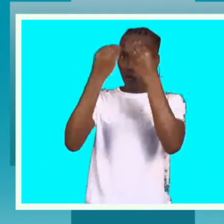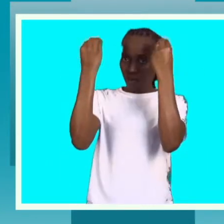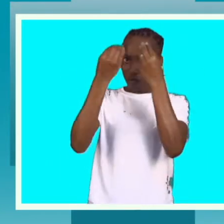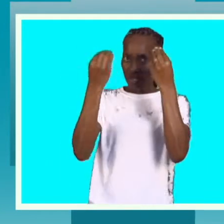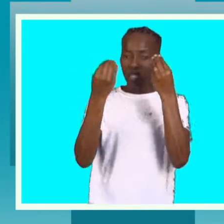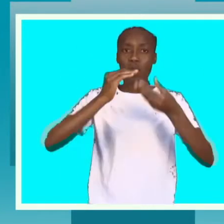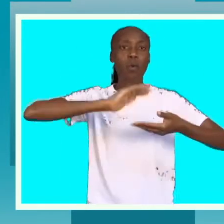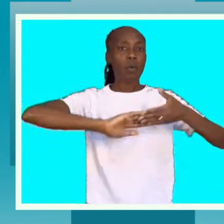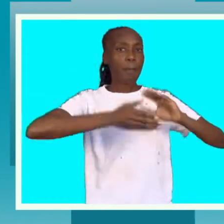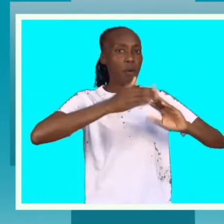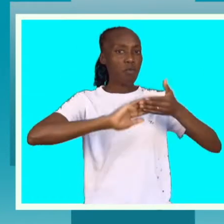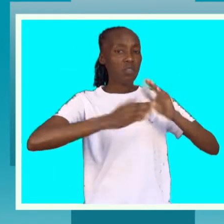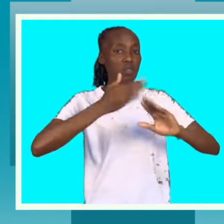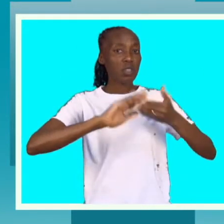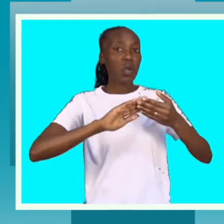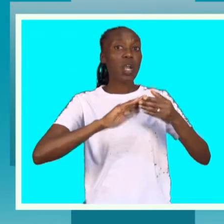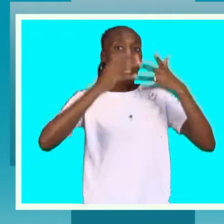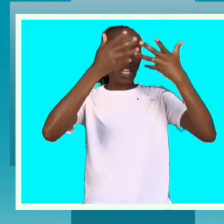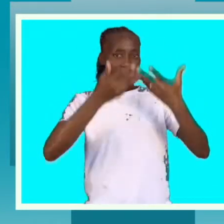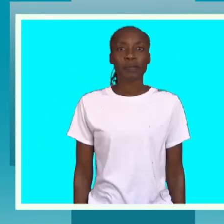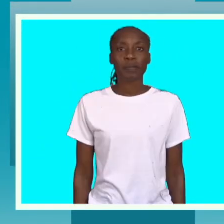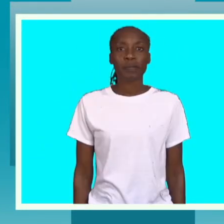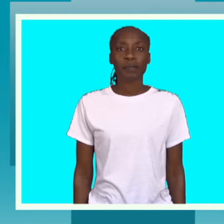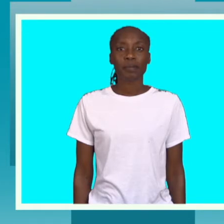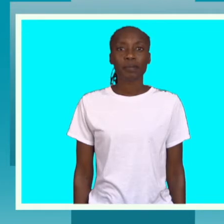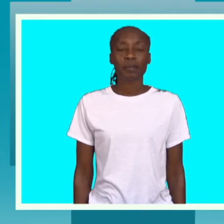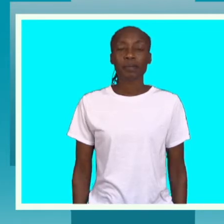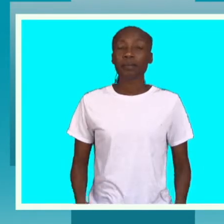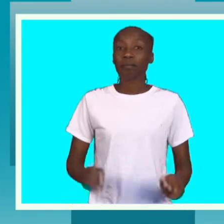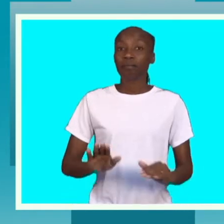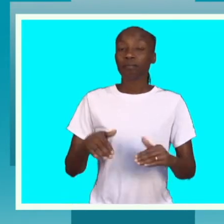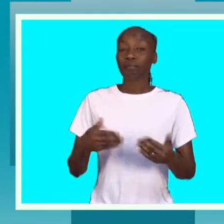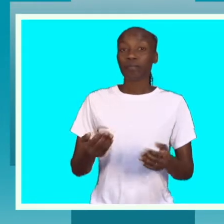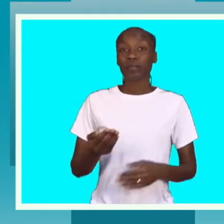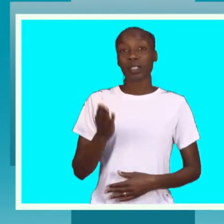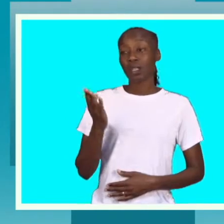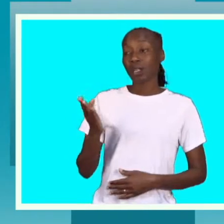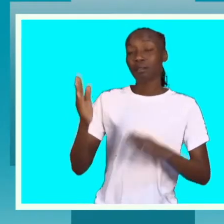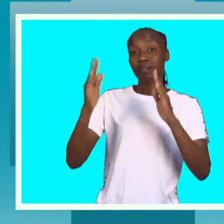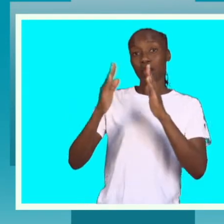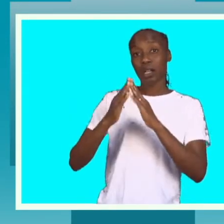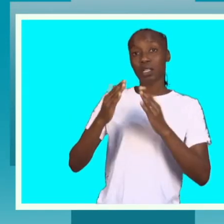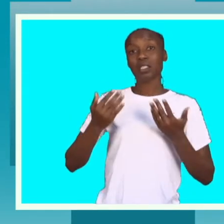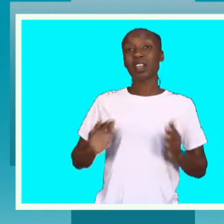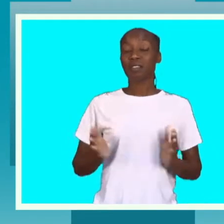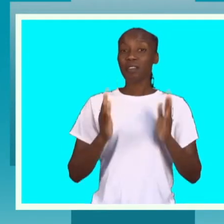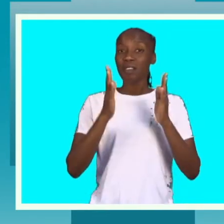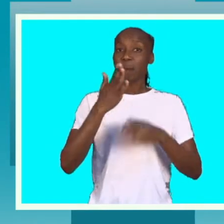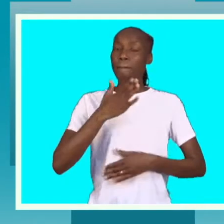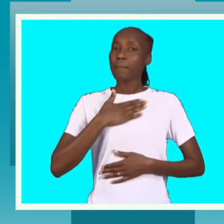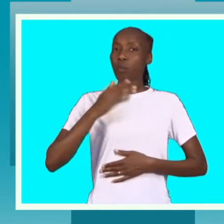infelizmente, ela não conseguiu vaga. E esta casa que estou a viver não é minha casa. É a casa do meu